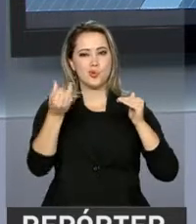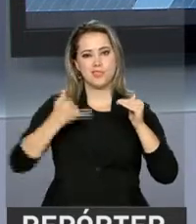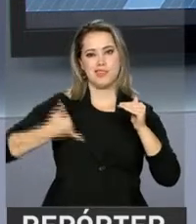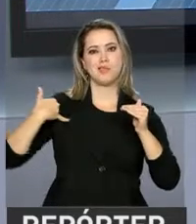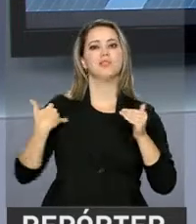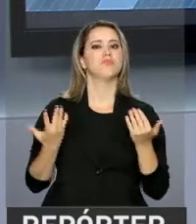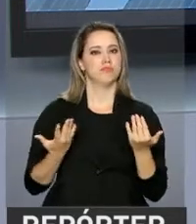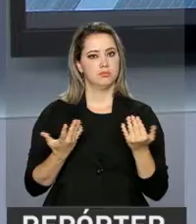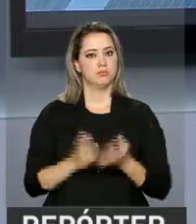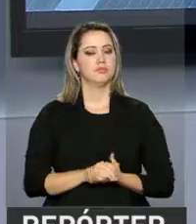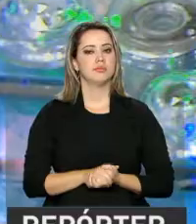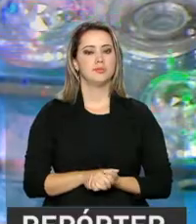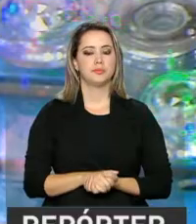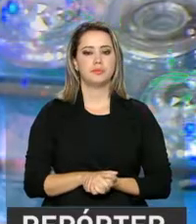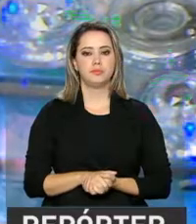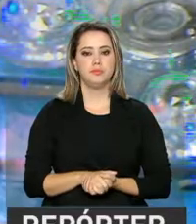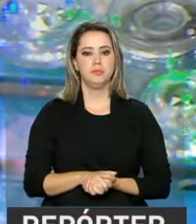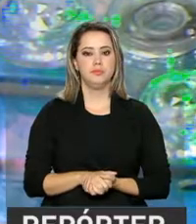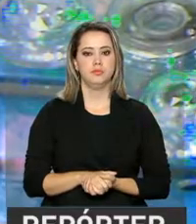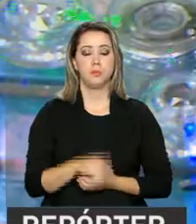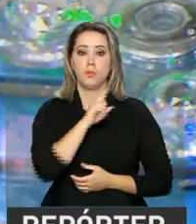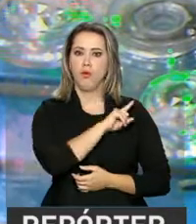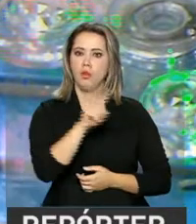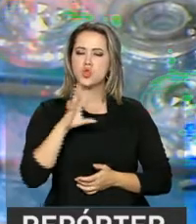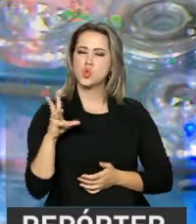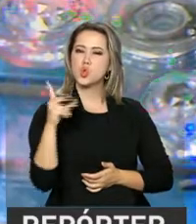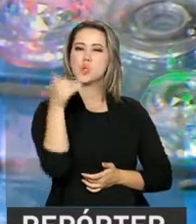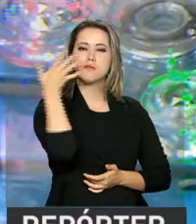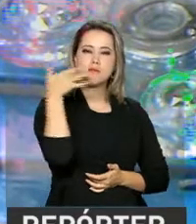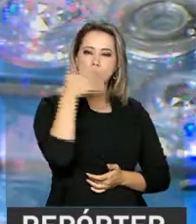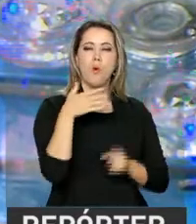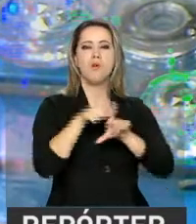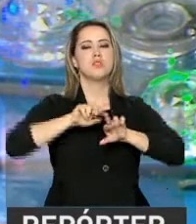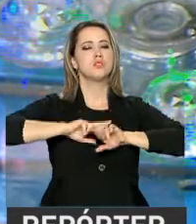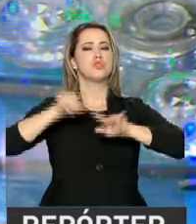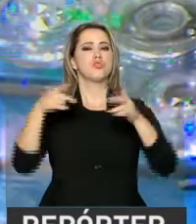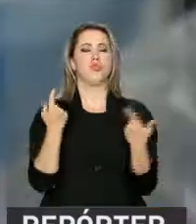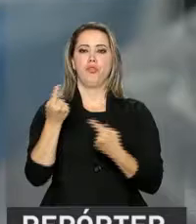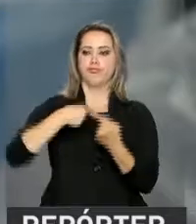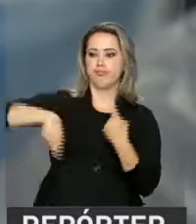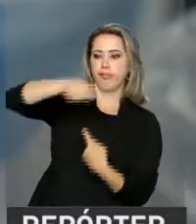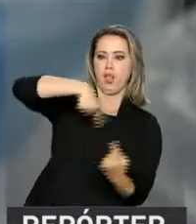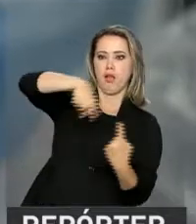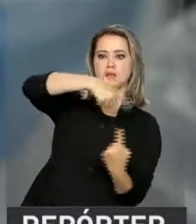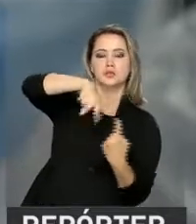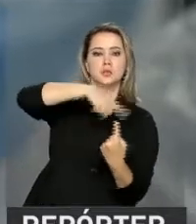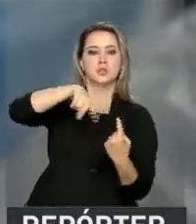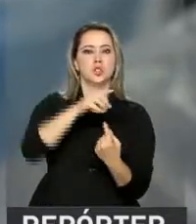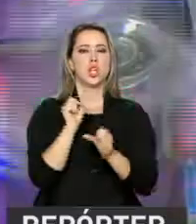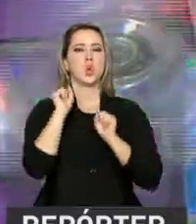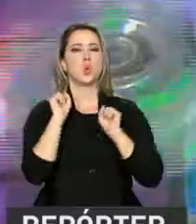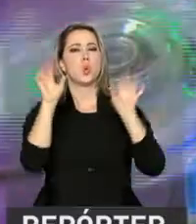de seis anos tem de todas as cores e diferentes formatos alguns até com